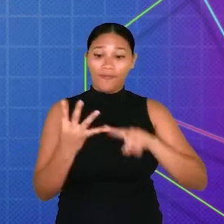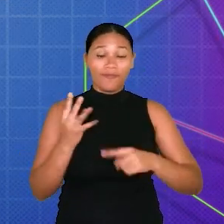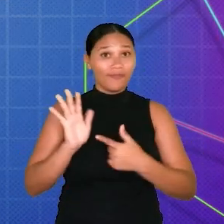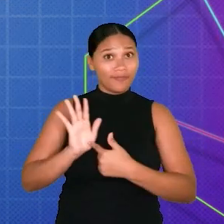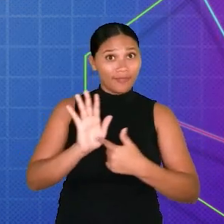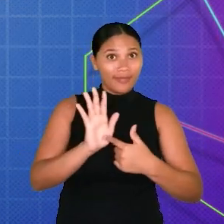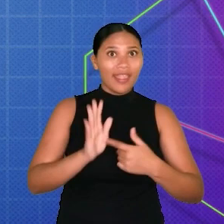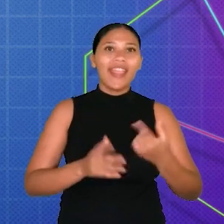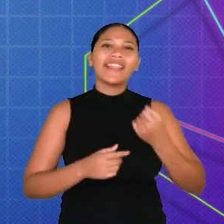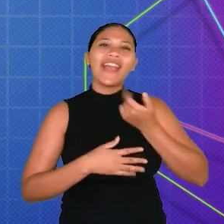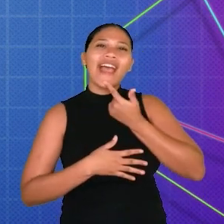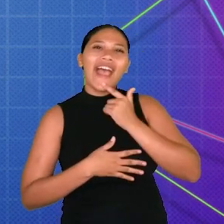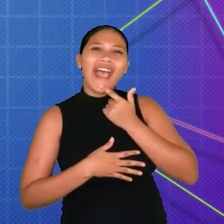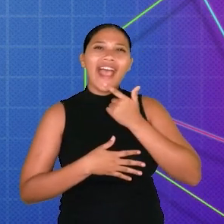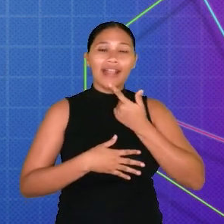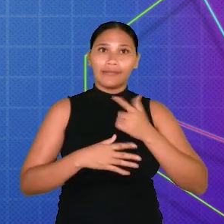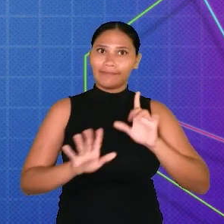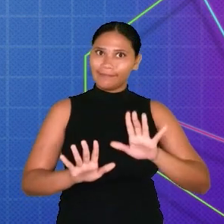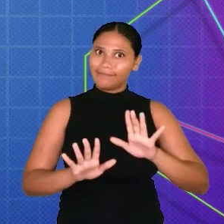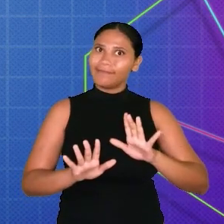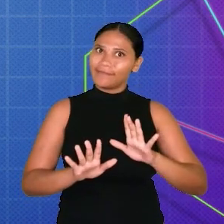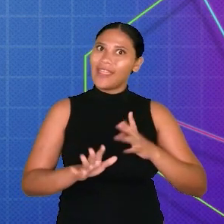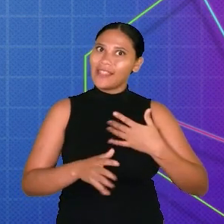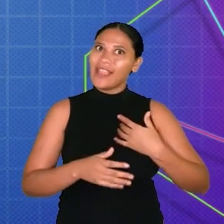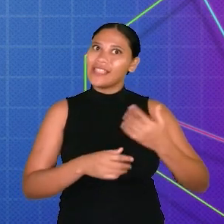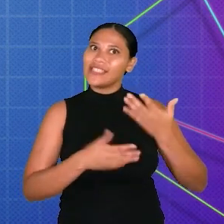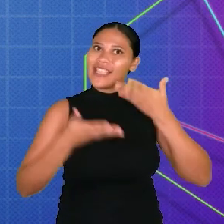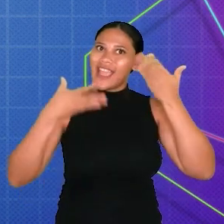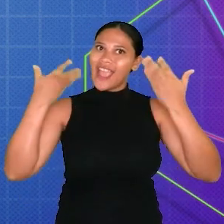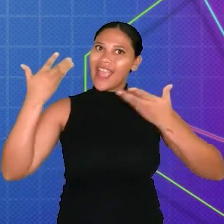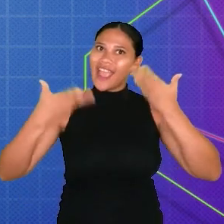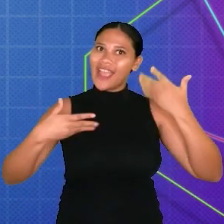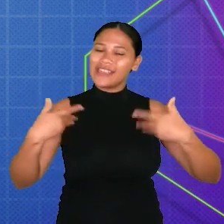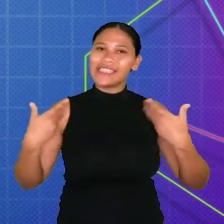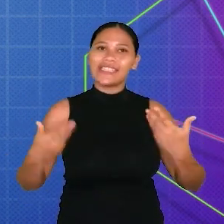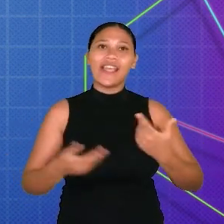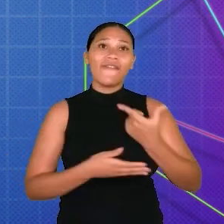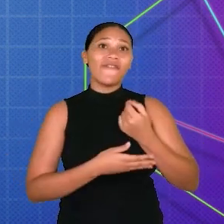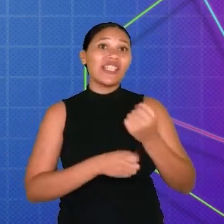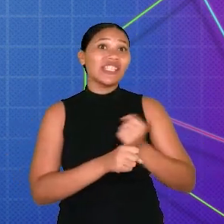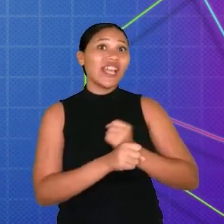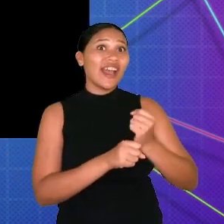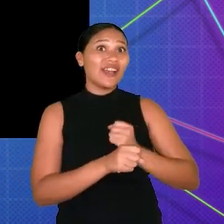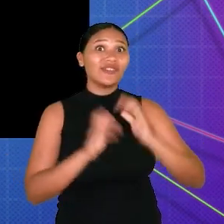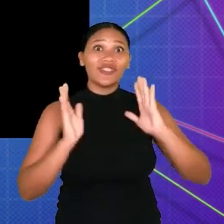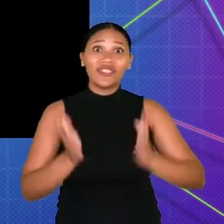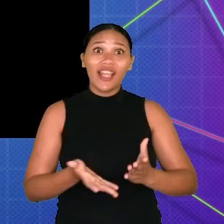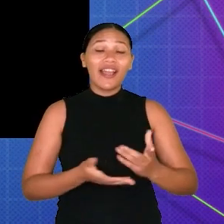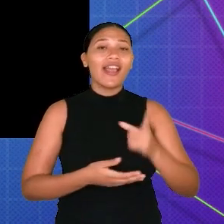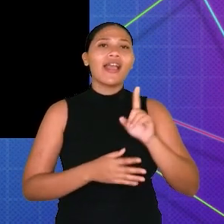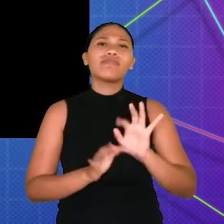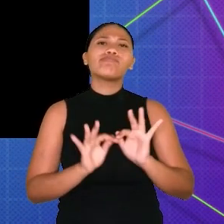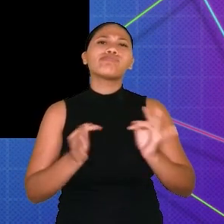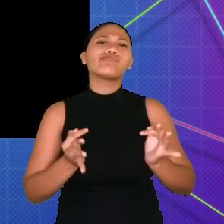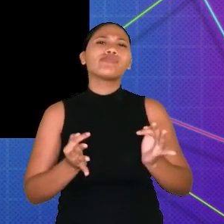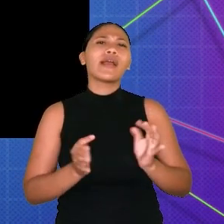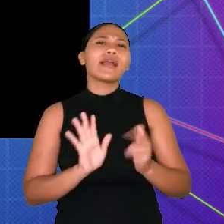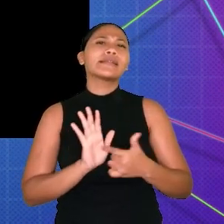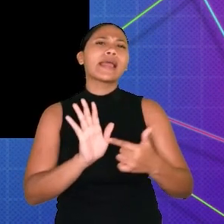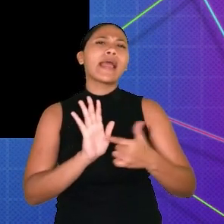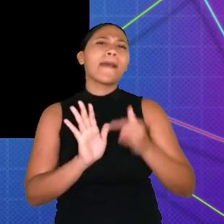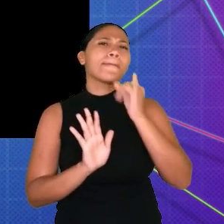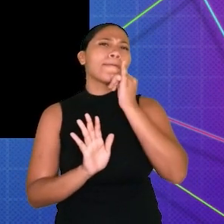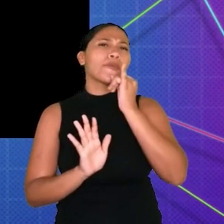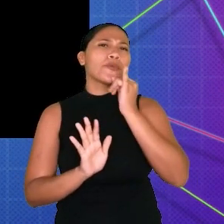jogos contêm humor ácido e mecânicas divertidas. Possuem uma base de fãs há 20 anos. Esses são apenas alguns